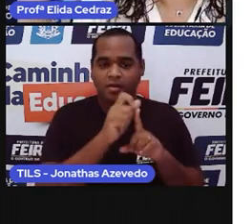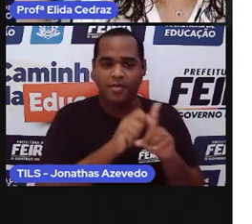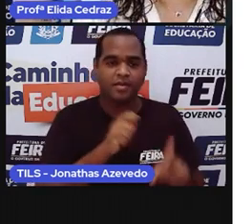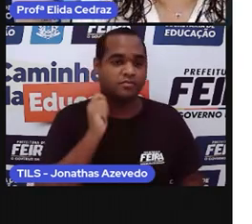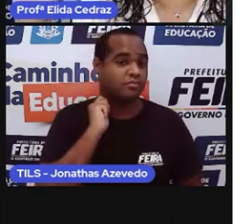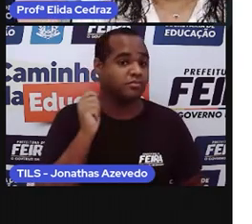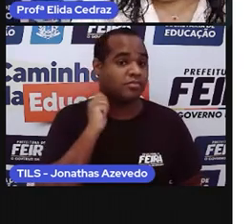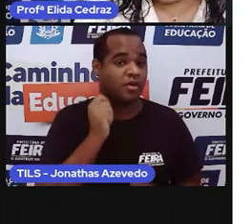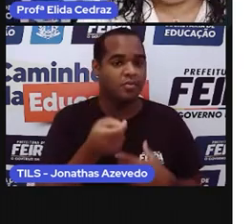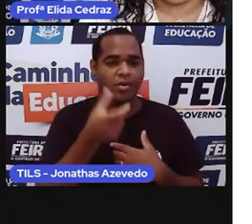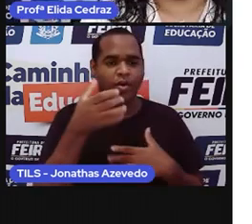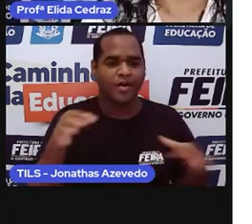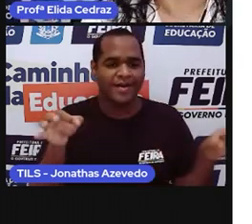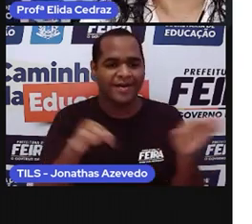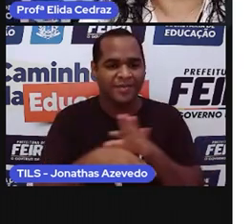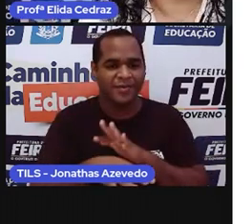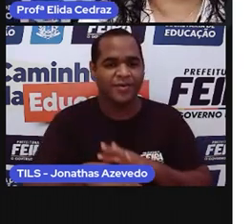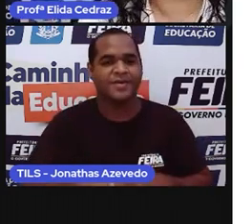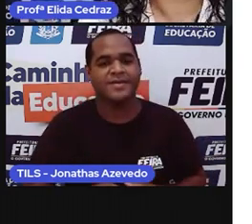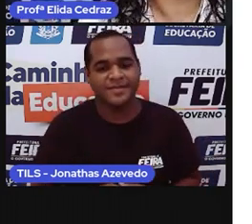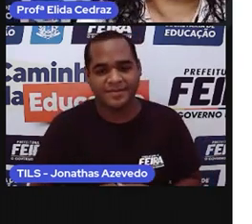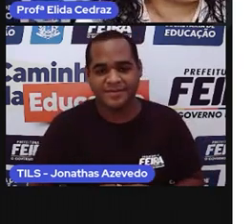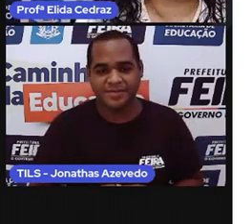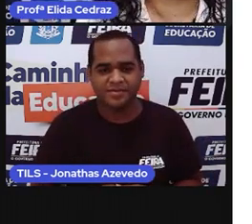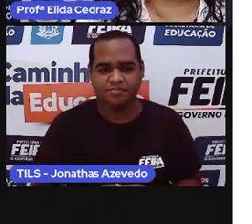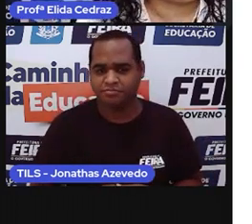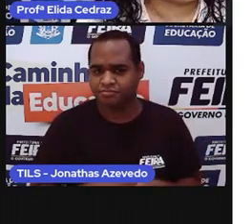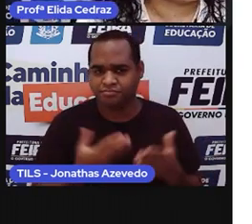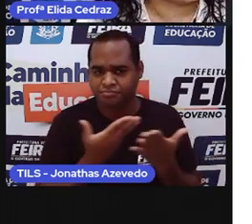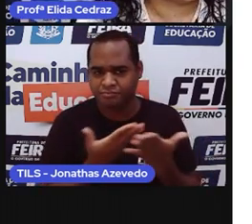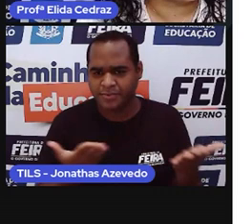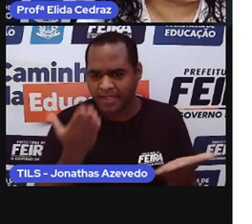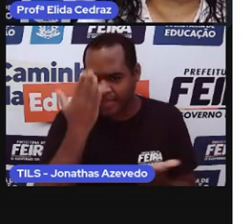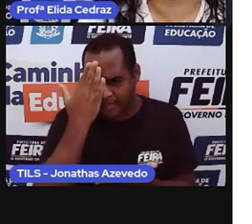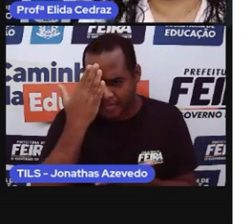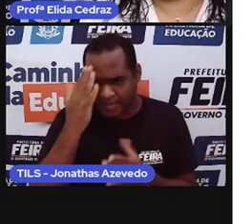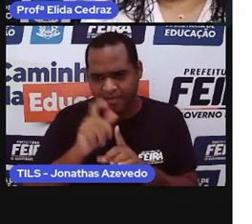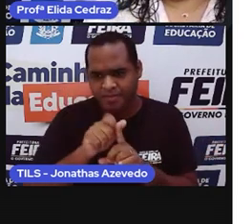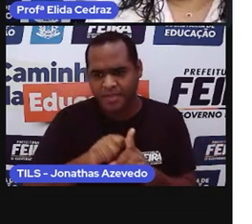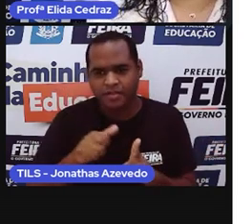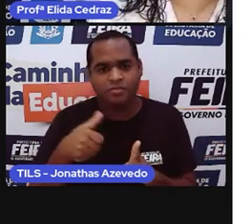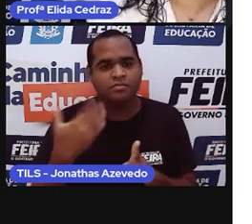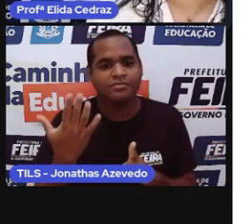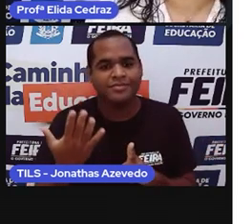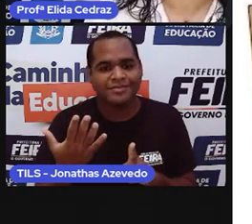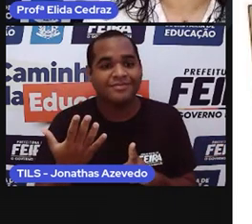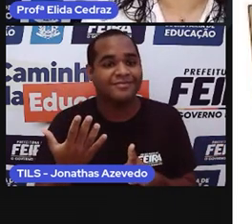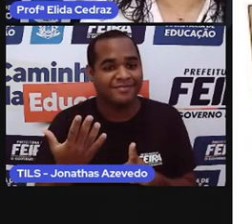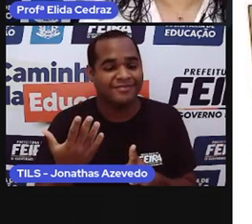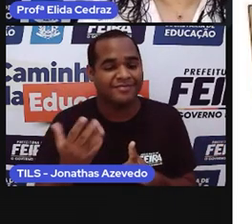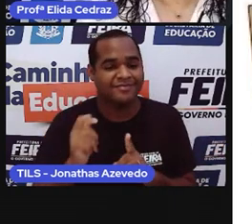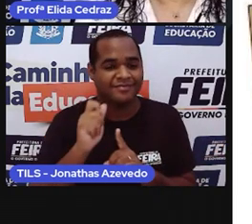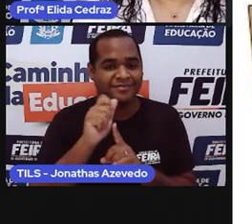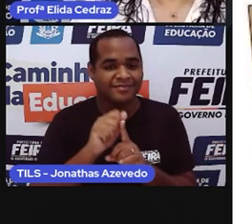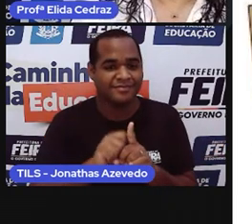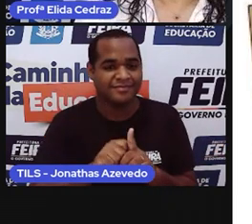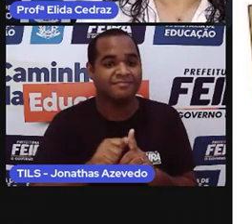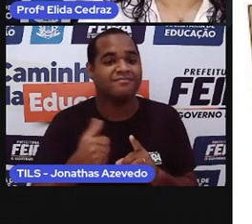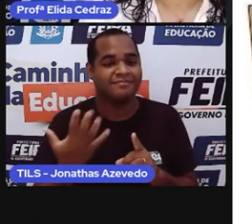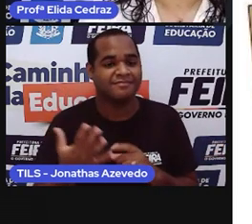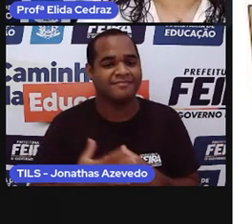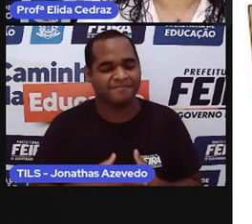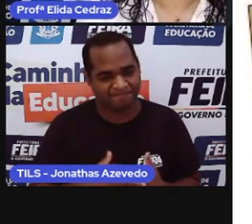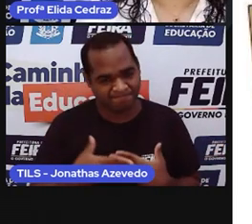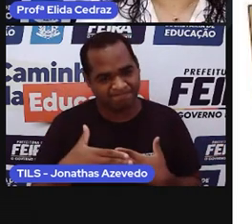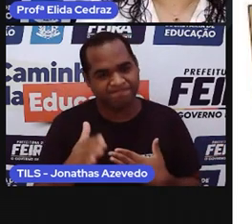ó, acabou. E você já sabe qual é o próximo mês, né? Muito bem.